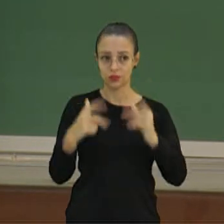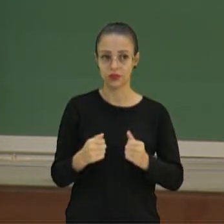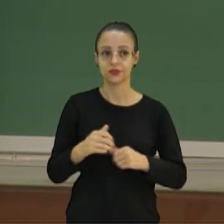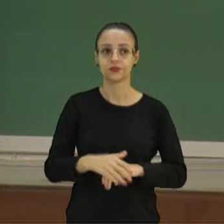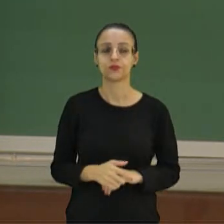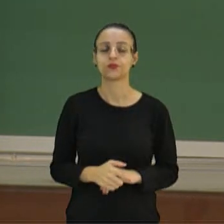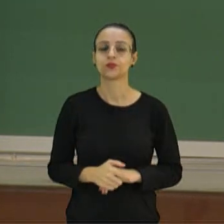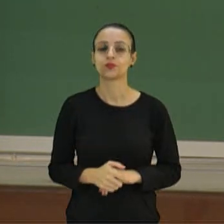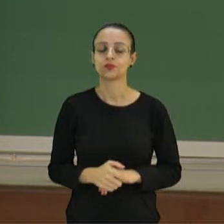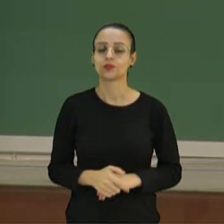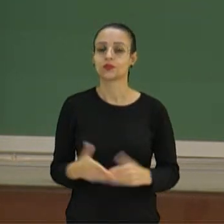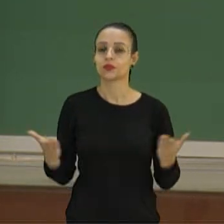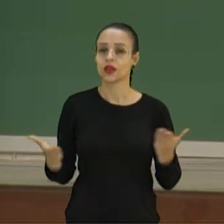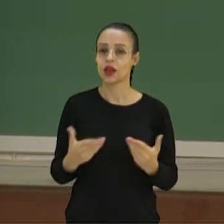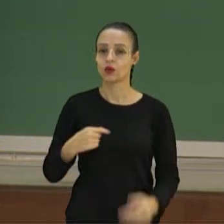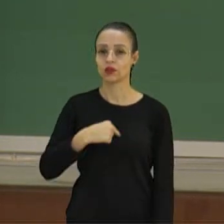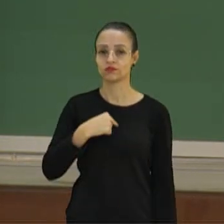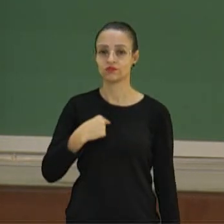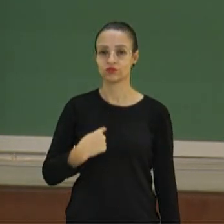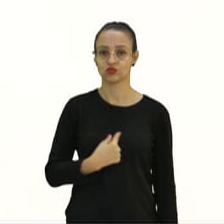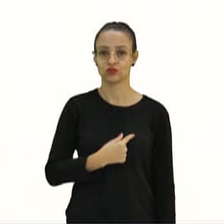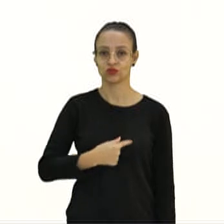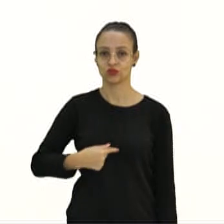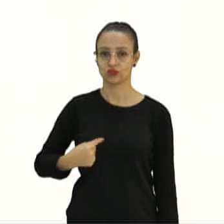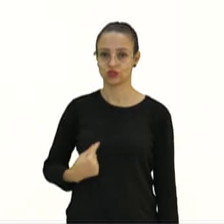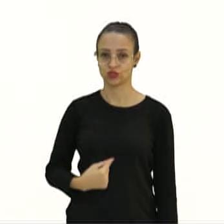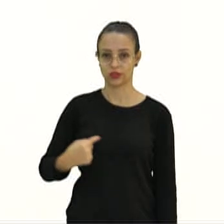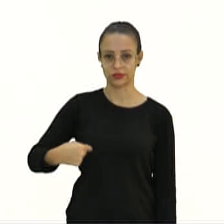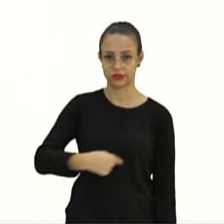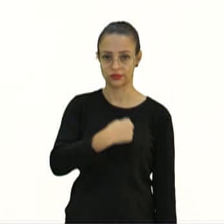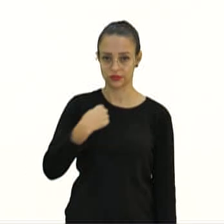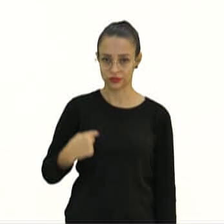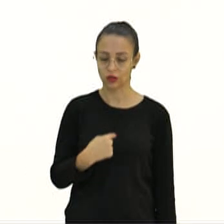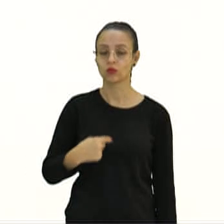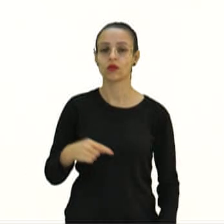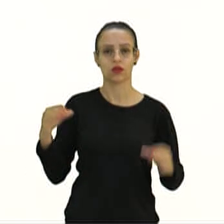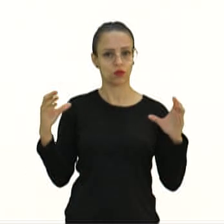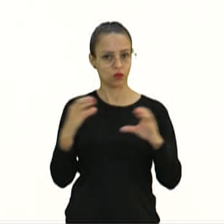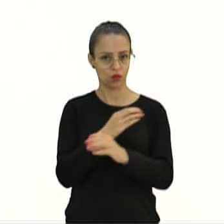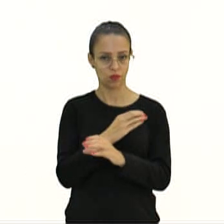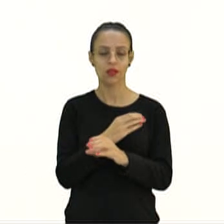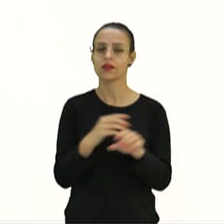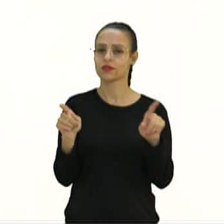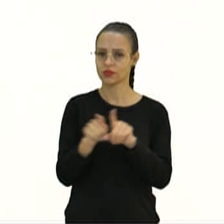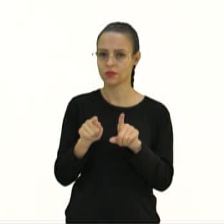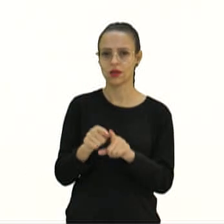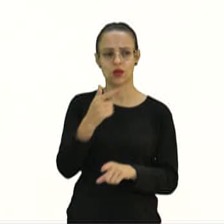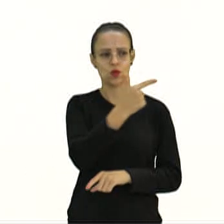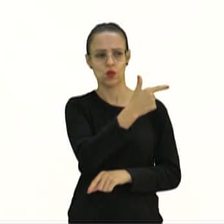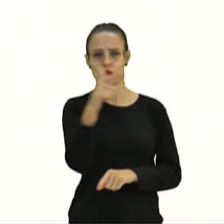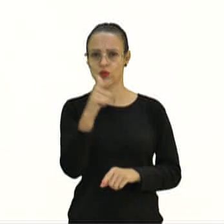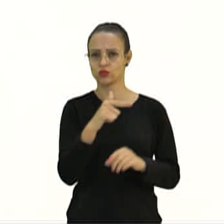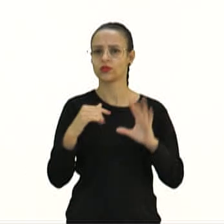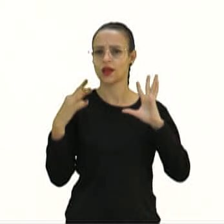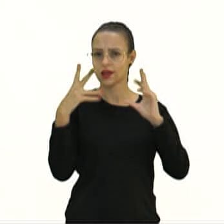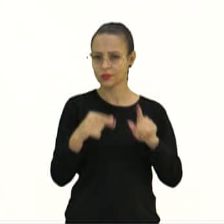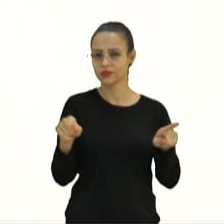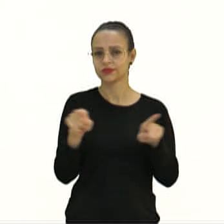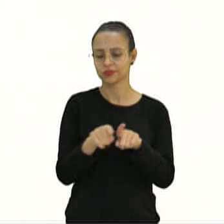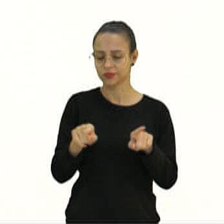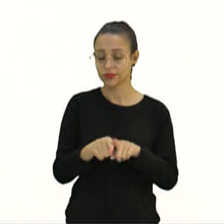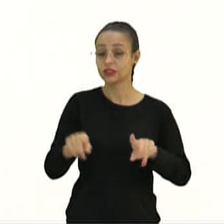Falando um pouquinho agora da digestão deles, ó. O aparelho digestivo deles é completo, assim como o dos outros vertebrados.